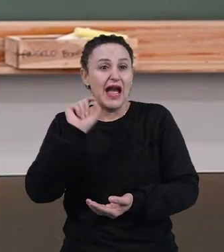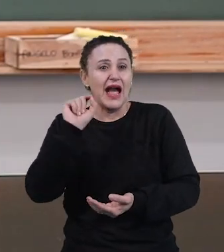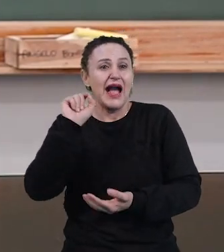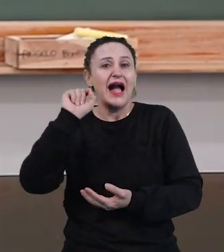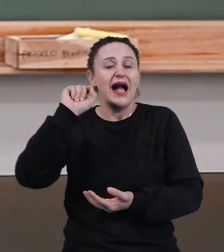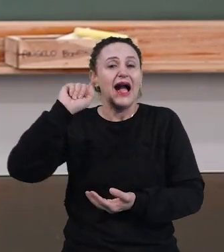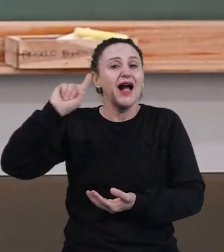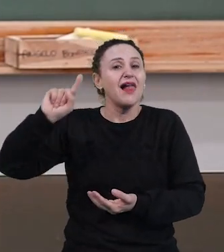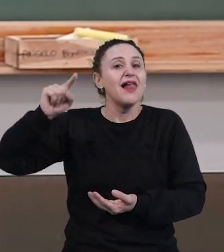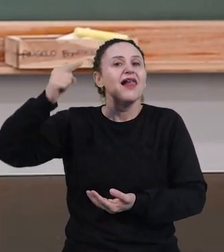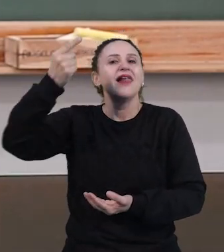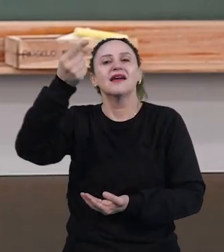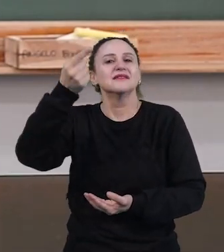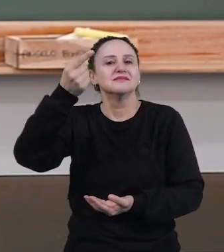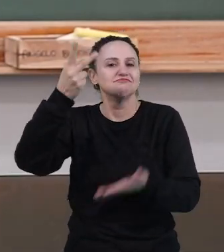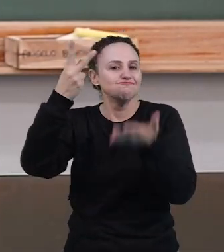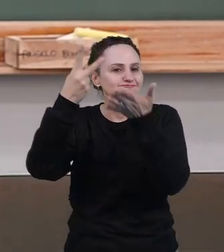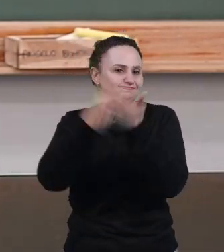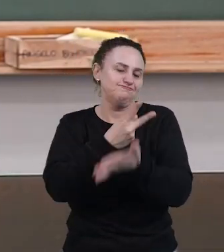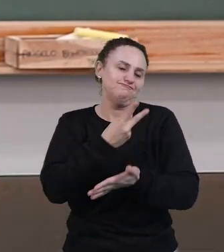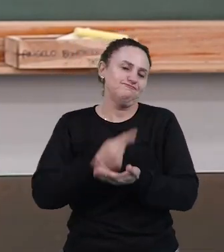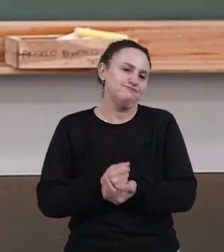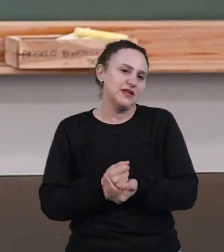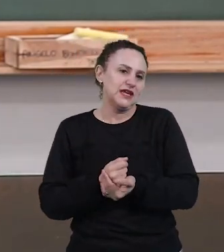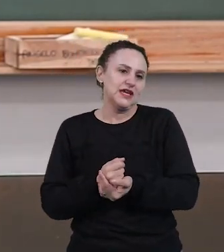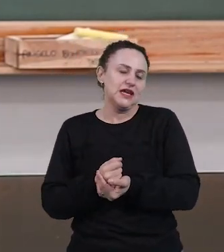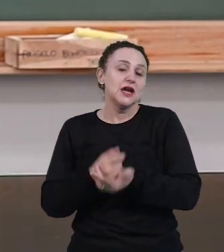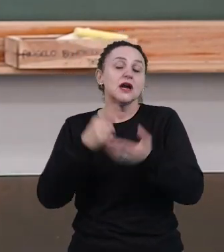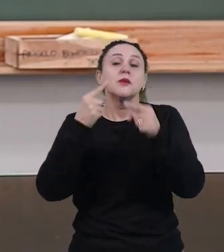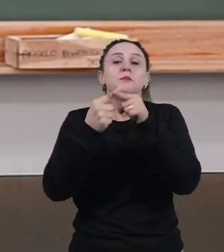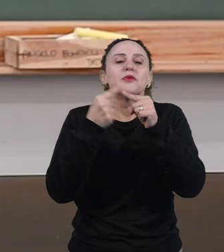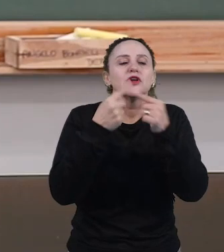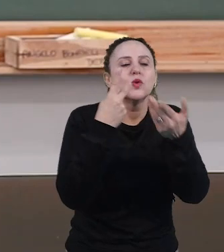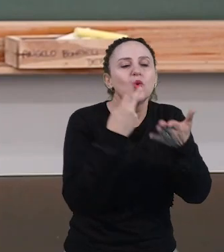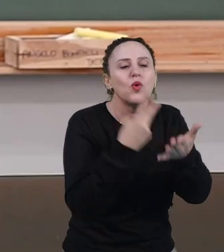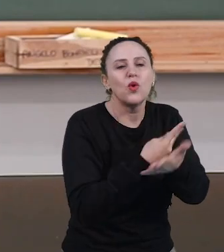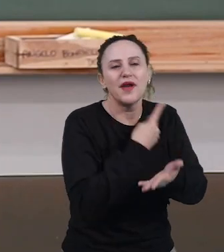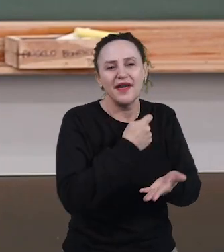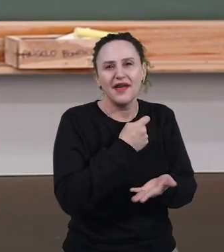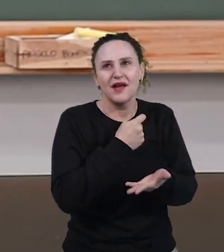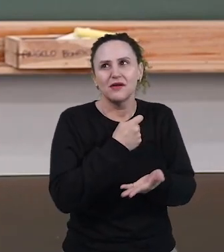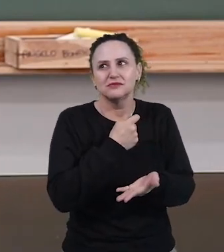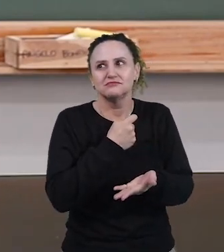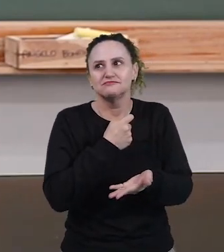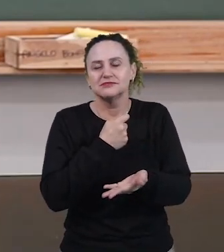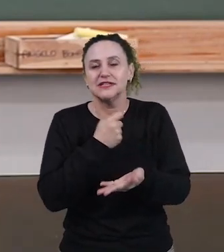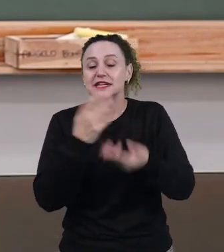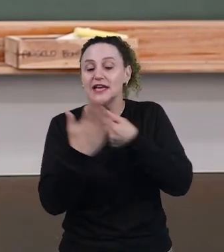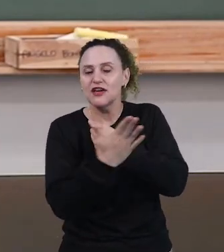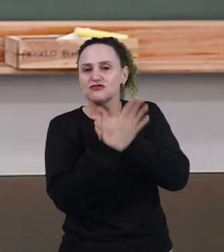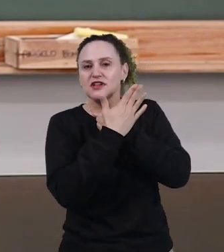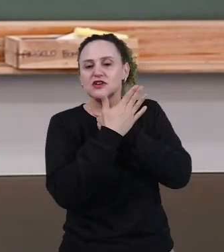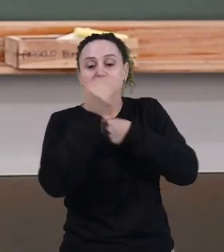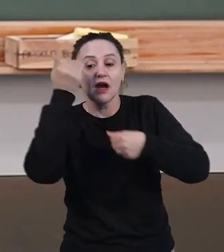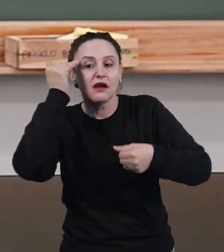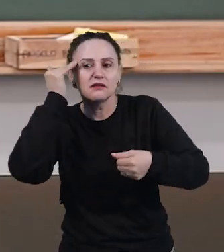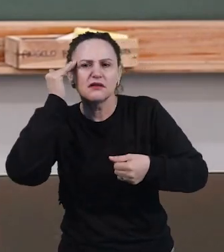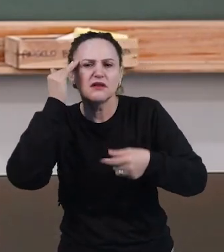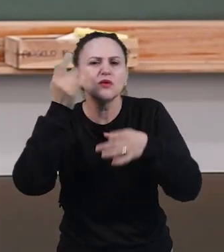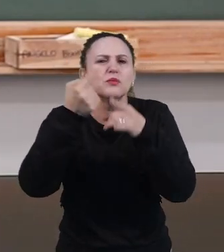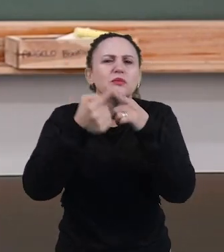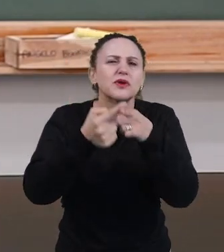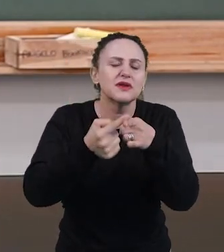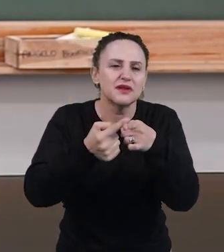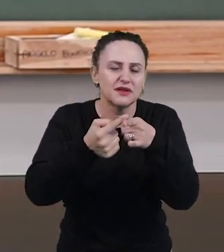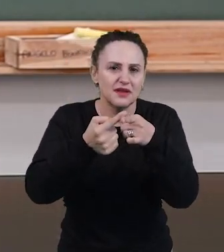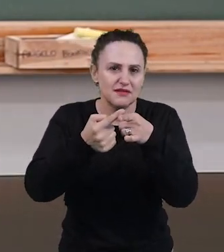nos possibilitar entender como que essa criança estava pensando. Porque o que acontece muito na escola? Errou, tá